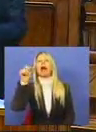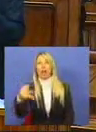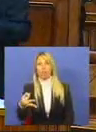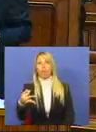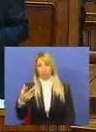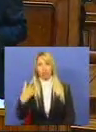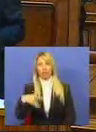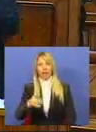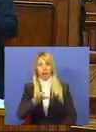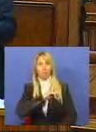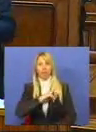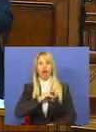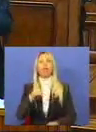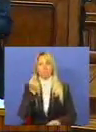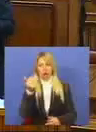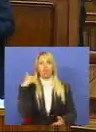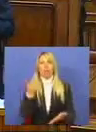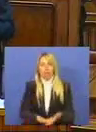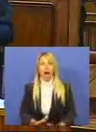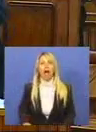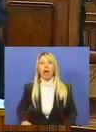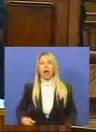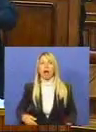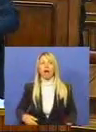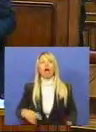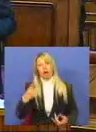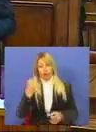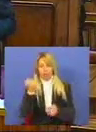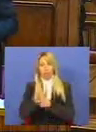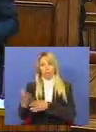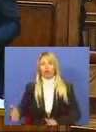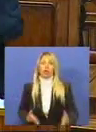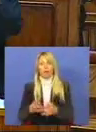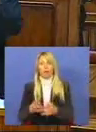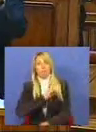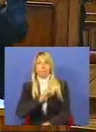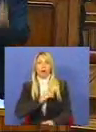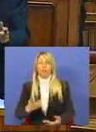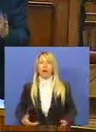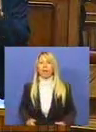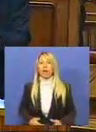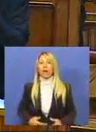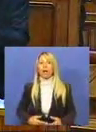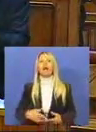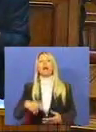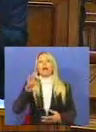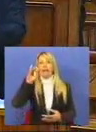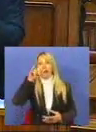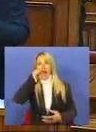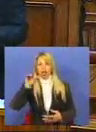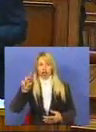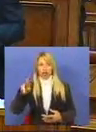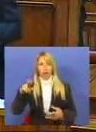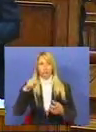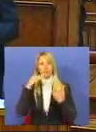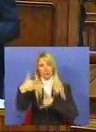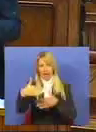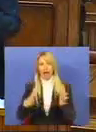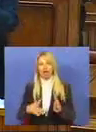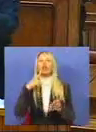estratégico, é pública. A Galp é um serviço estratégico, é privada. A Caixa paga o déficit, é